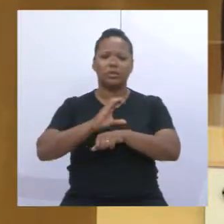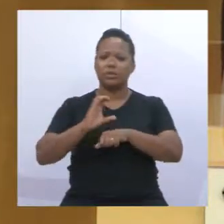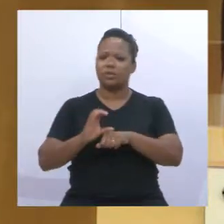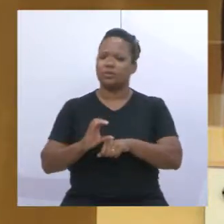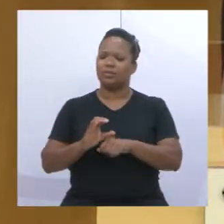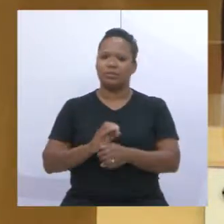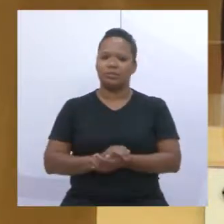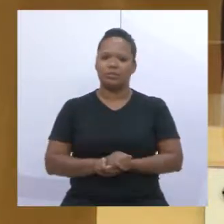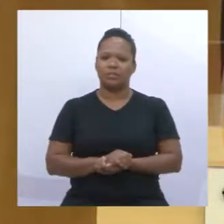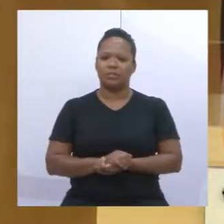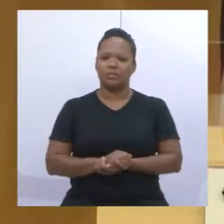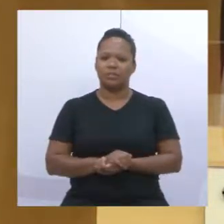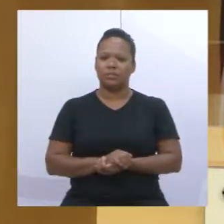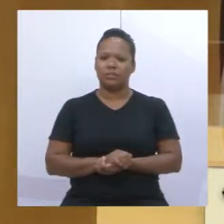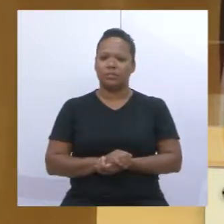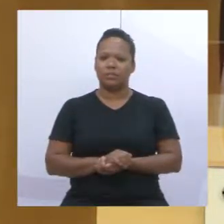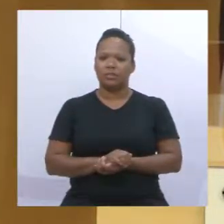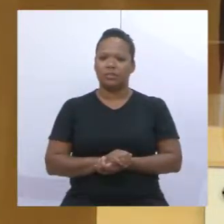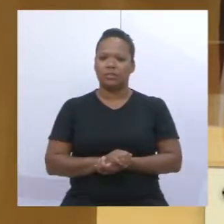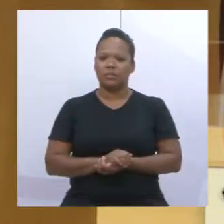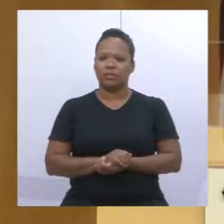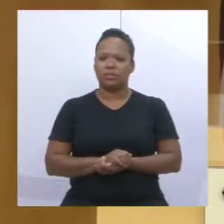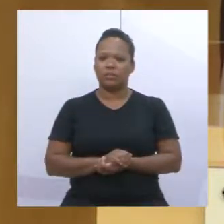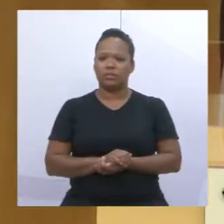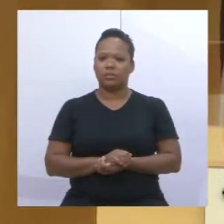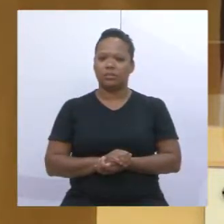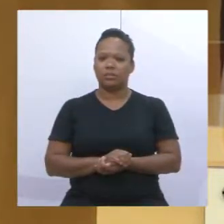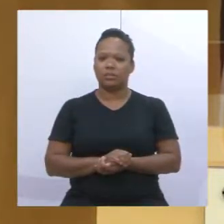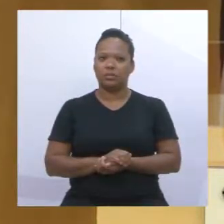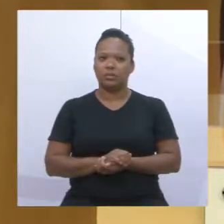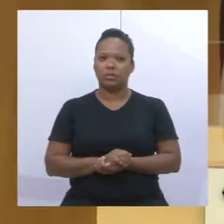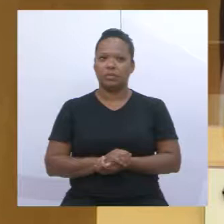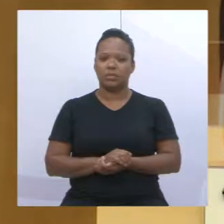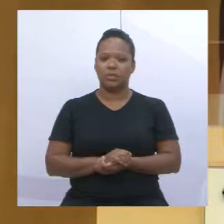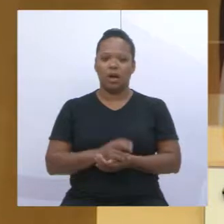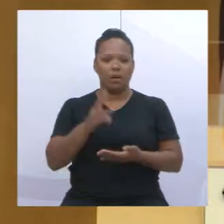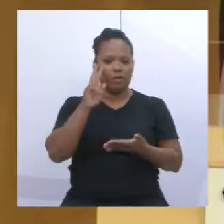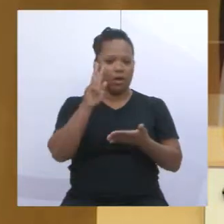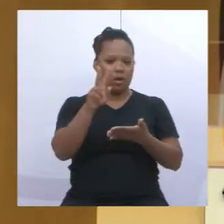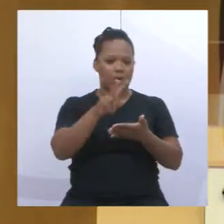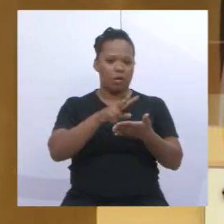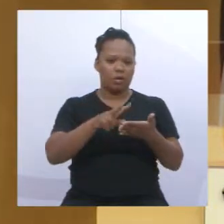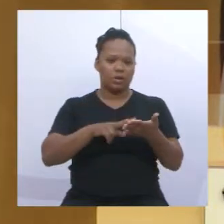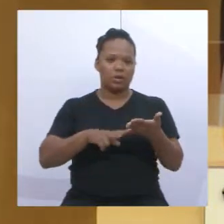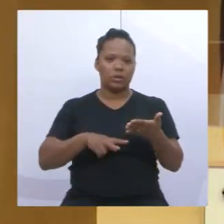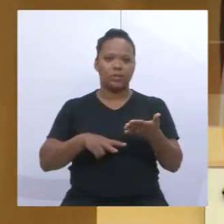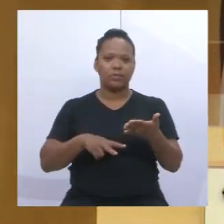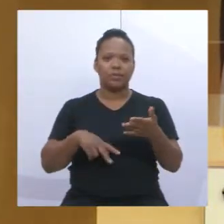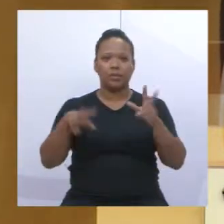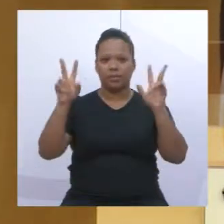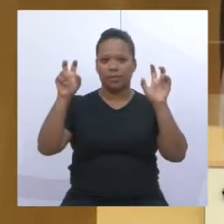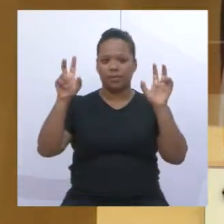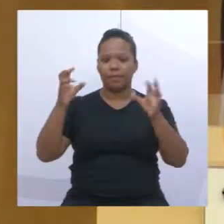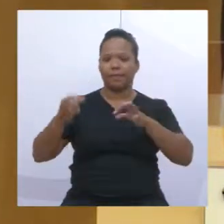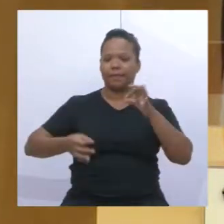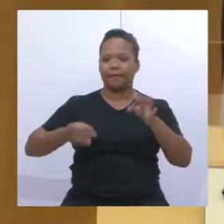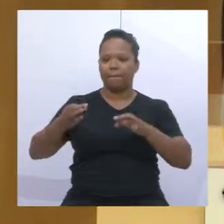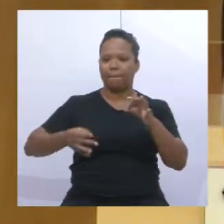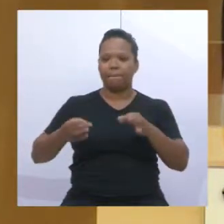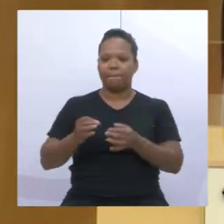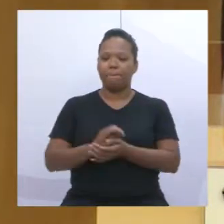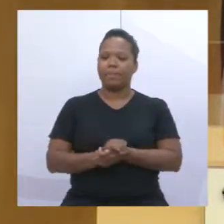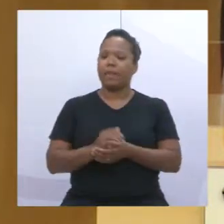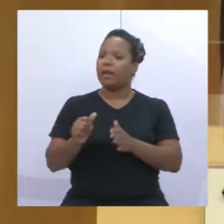e fere o interesse público. Vamos começar aqui analisando os aspectos jurídicos.